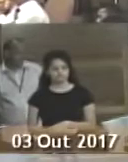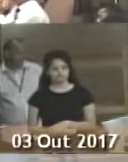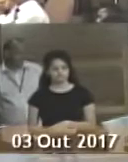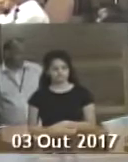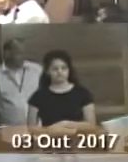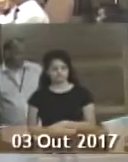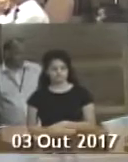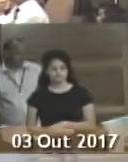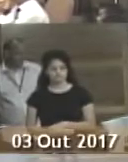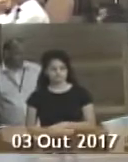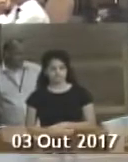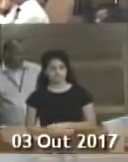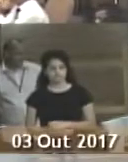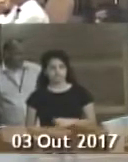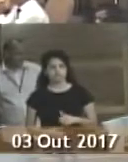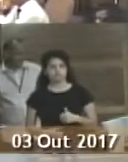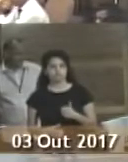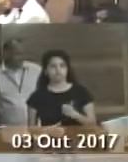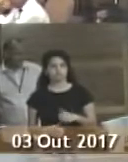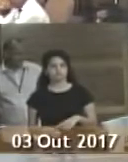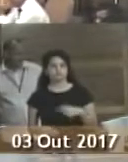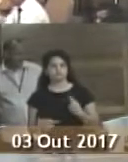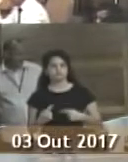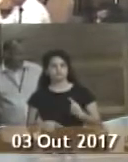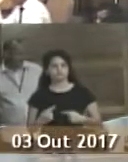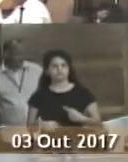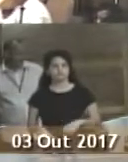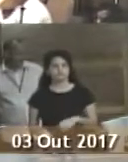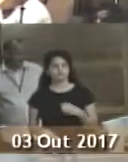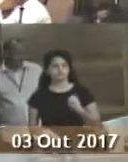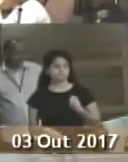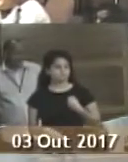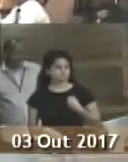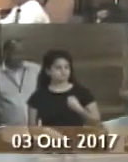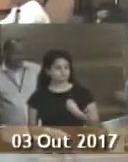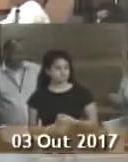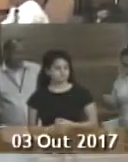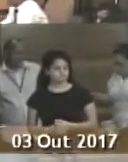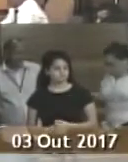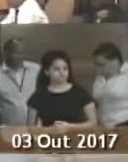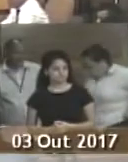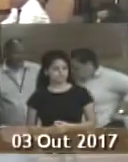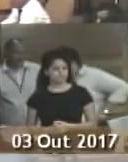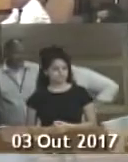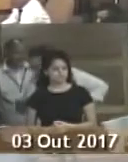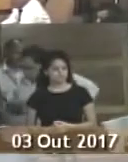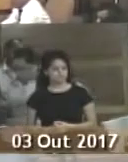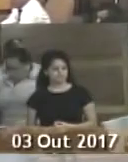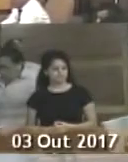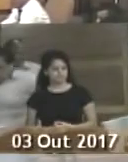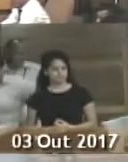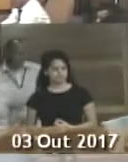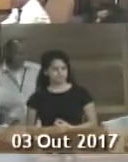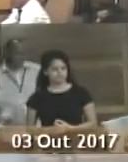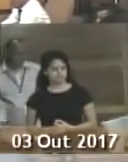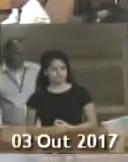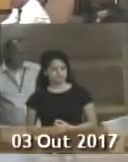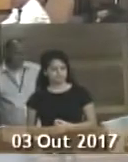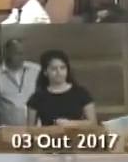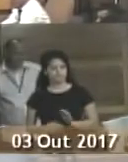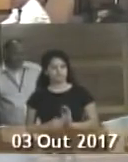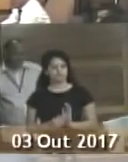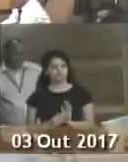Advogado. Em primeira discussão, parecer número 193/2017, da Comissão de Justiça, com a emenda supressiva, ora